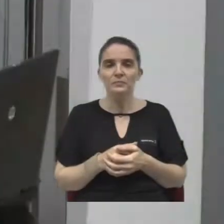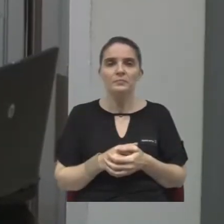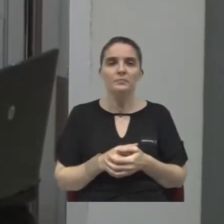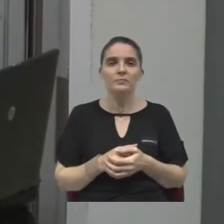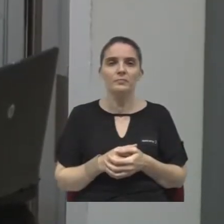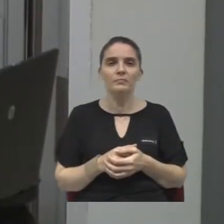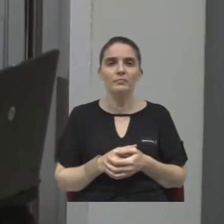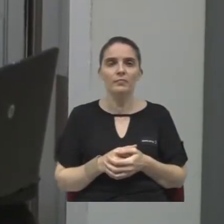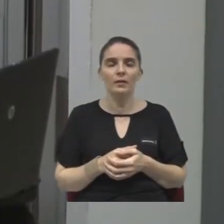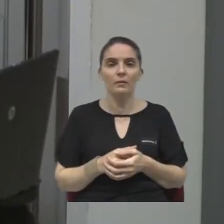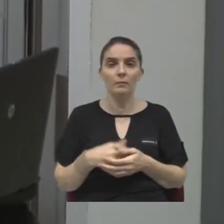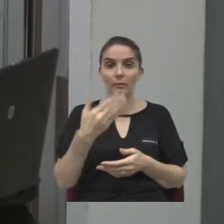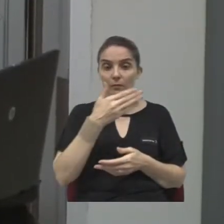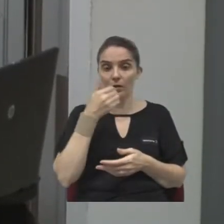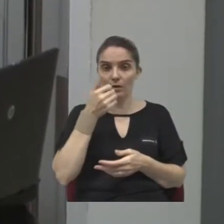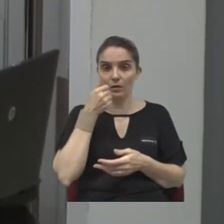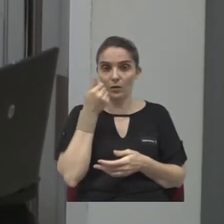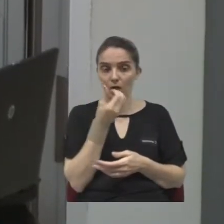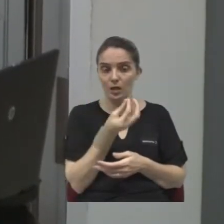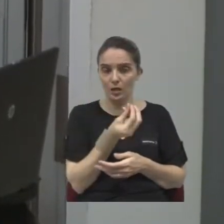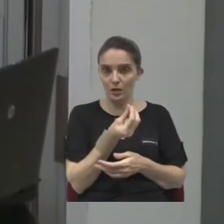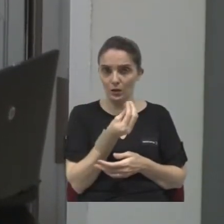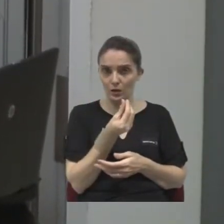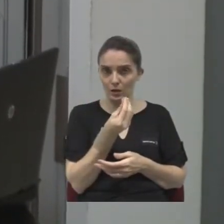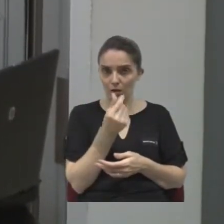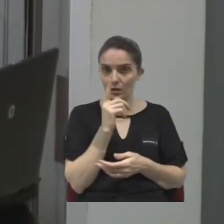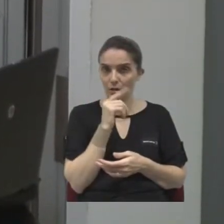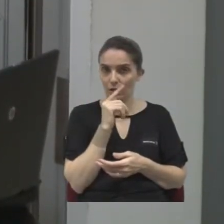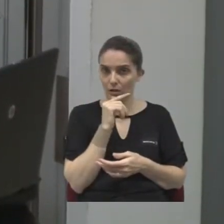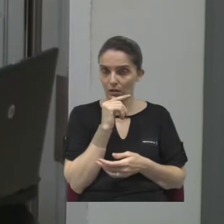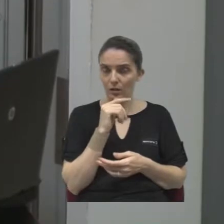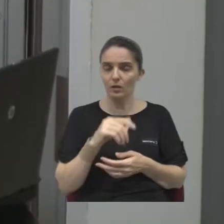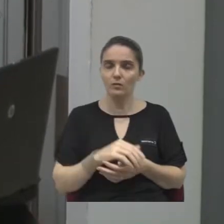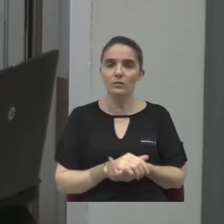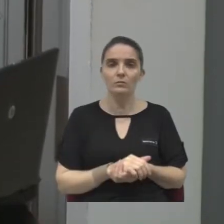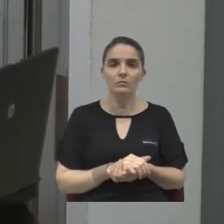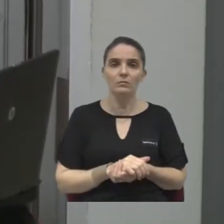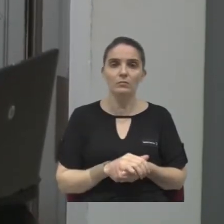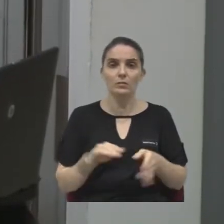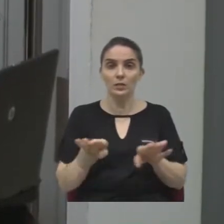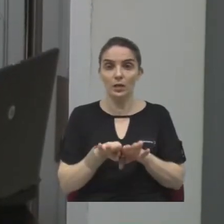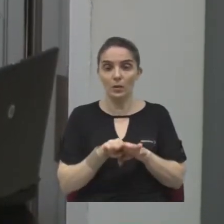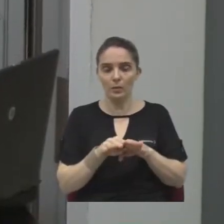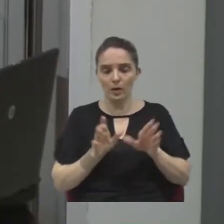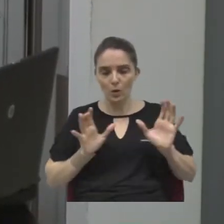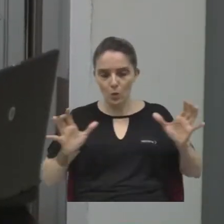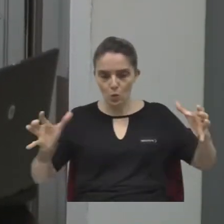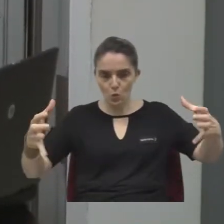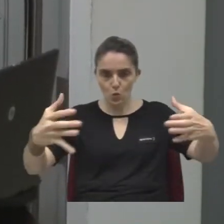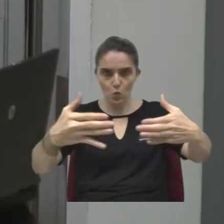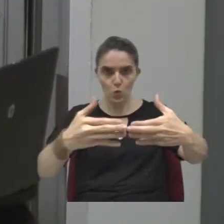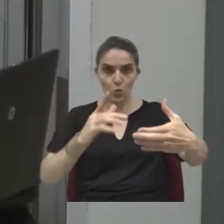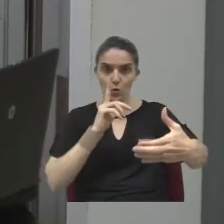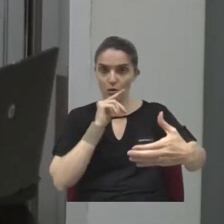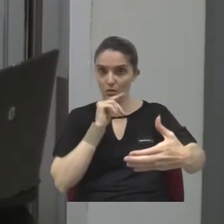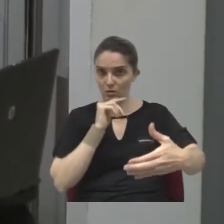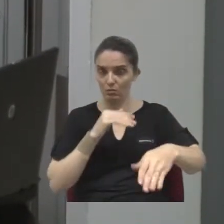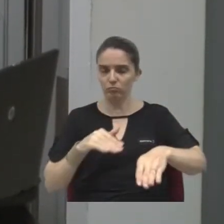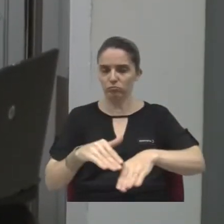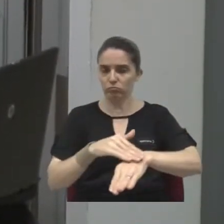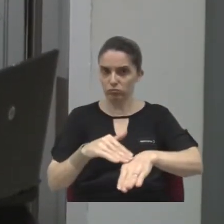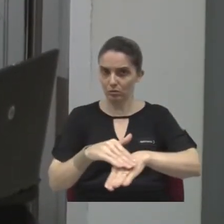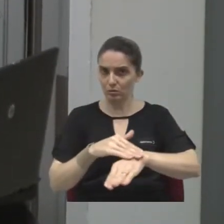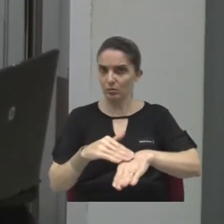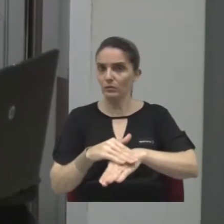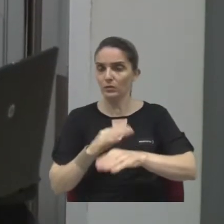aumentar, melhorar a qualidade da água. E naquele grande lago, e aí a gente vai falar com uma necessidade, quanto comissão,